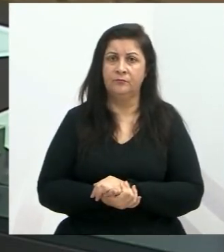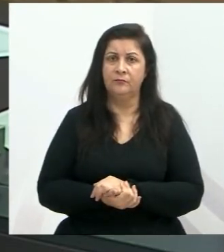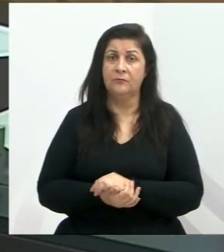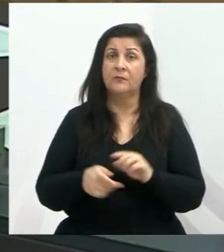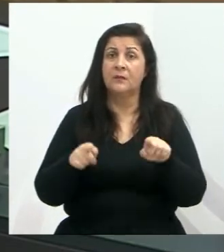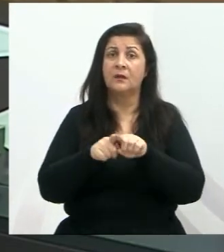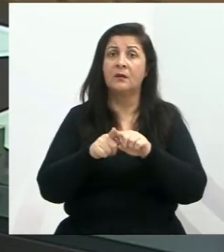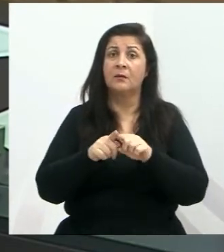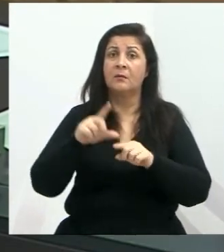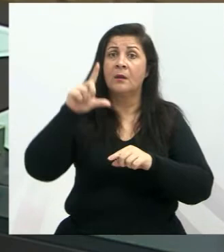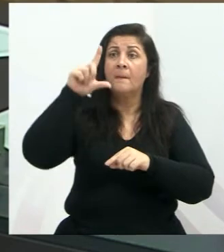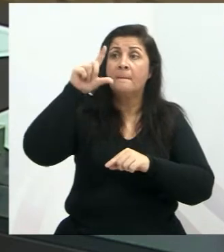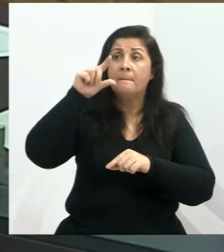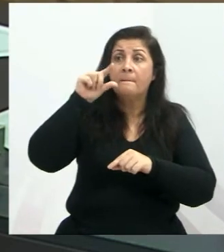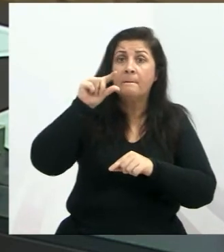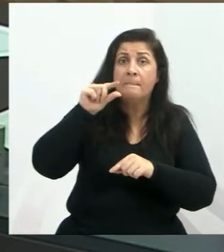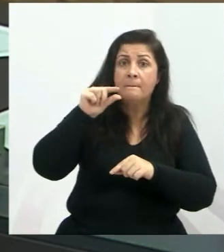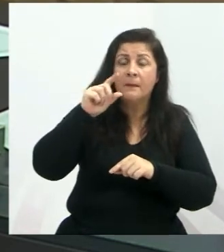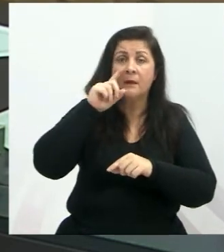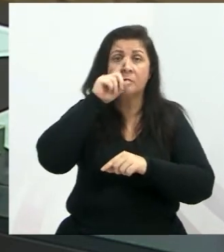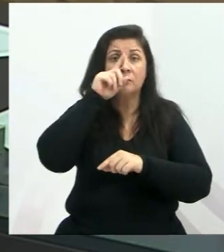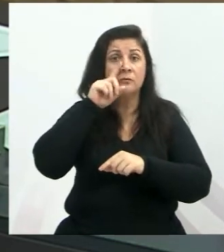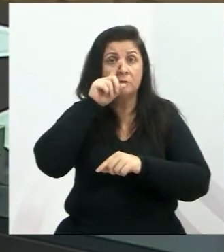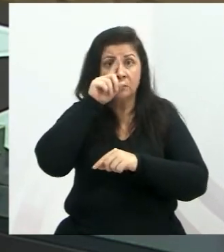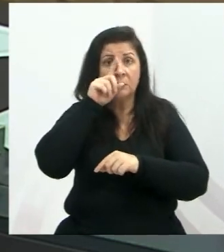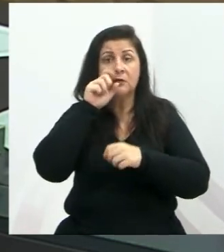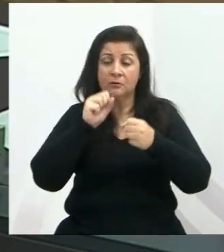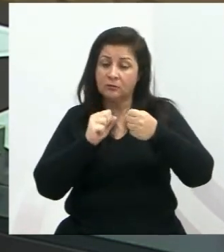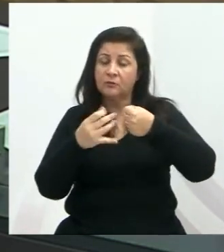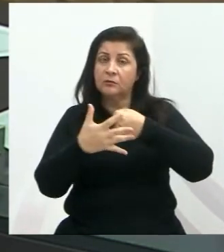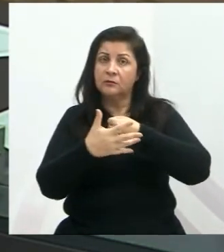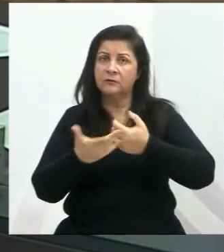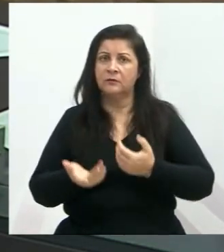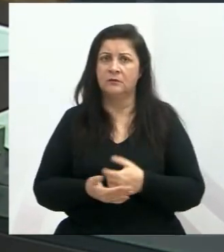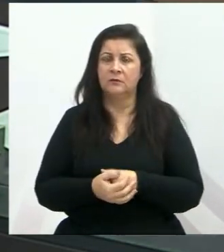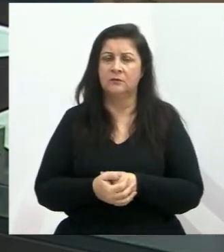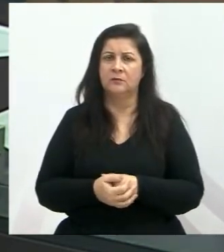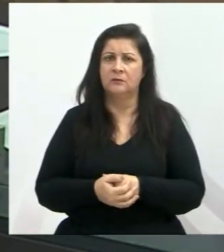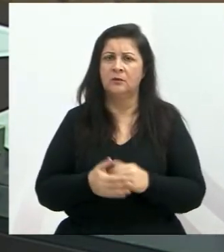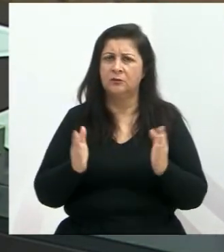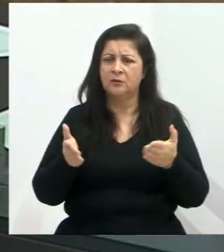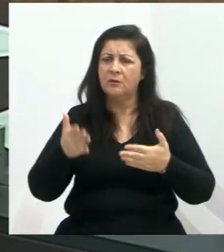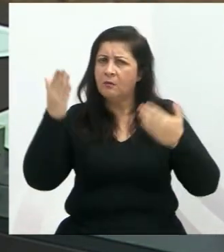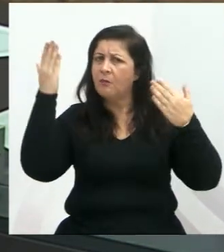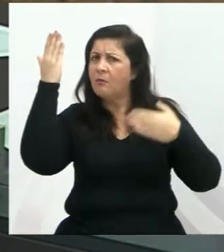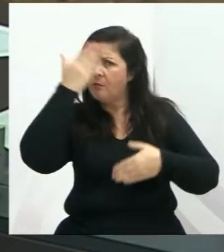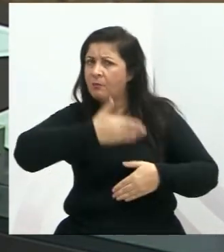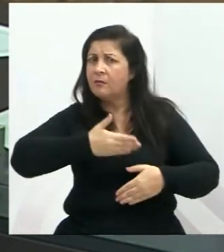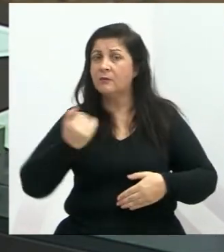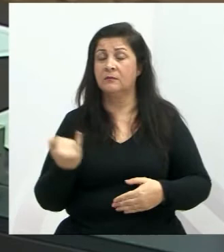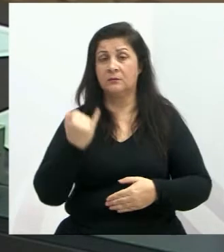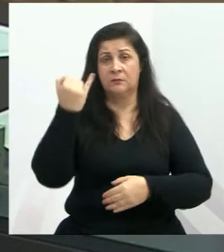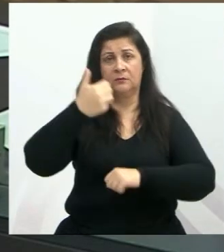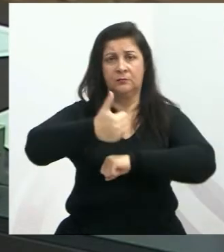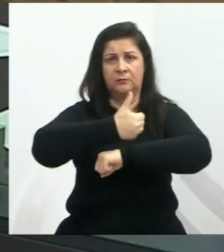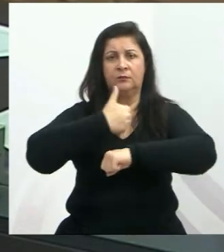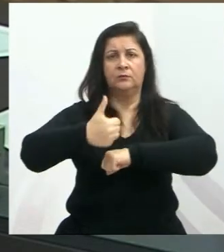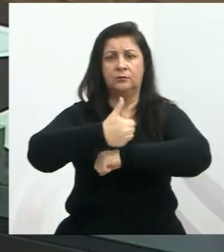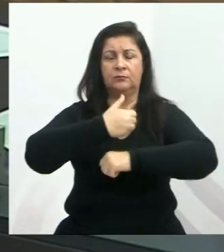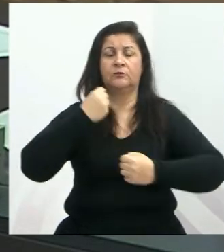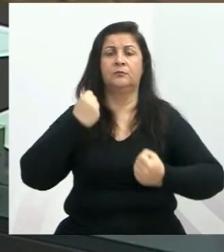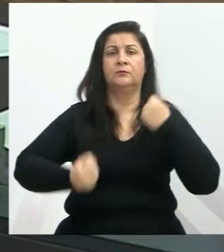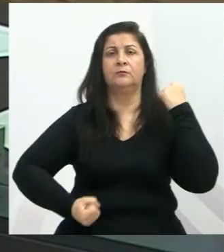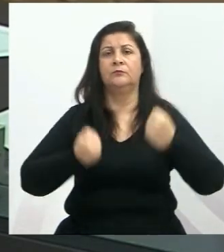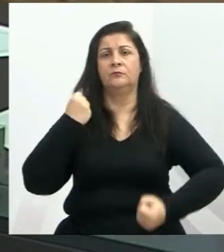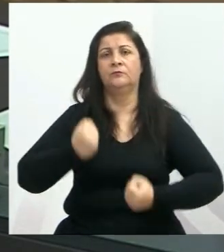diminui o risco de contrair o Covid em 35%. Daí demonstrado, então, a importância desses profissionais de educação